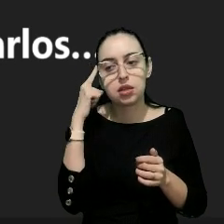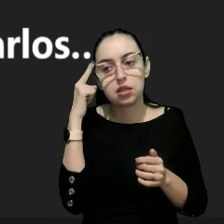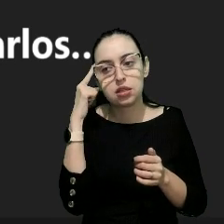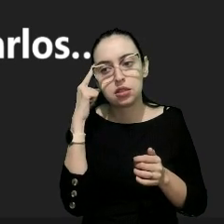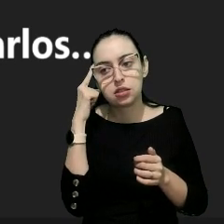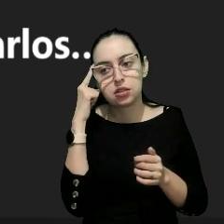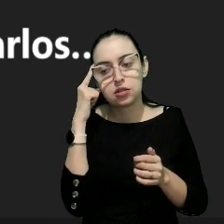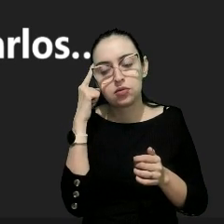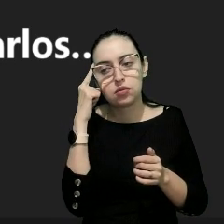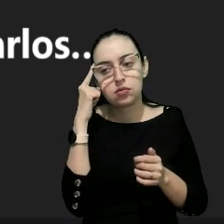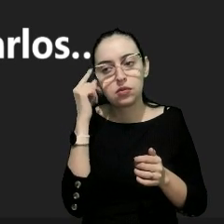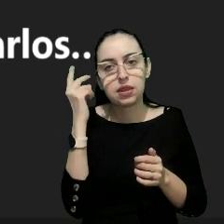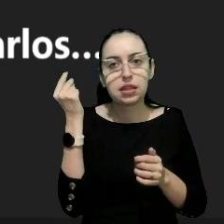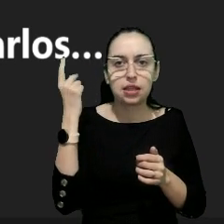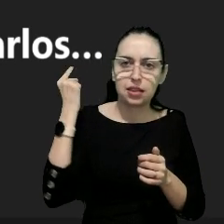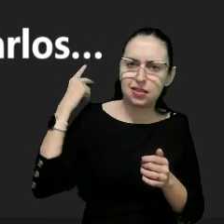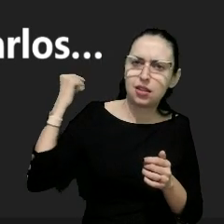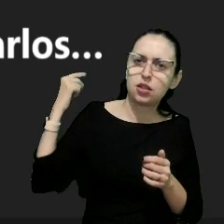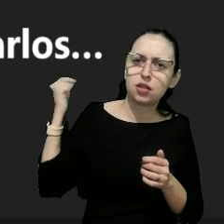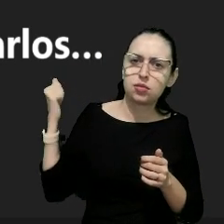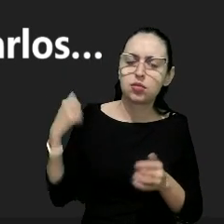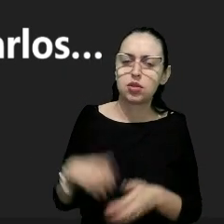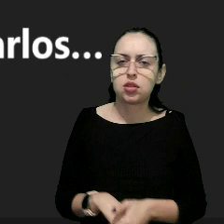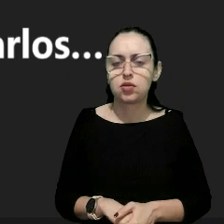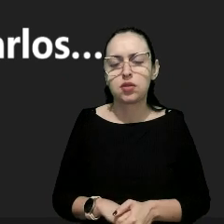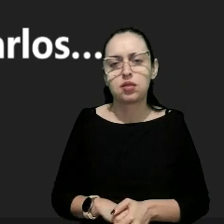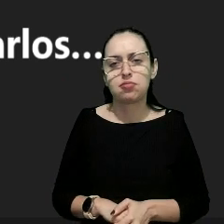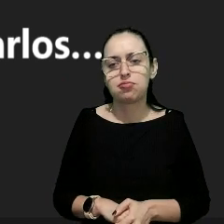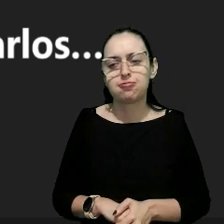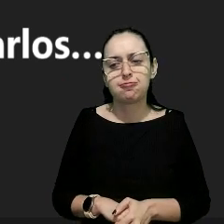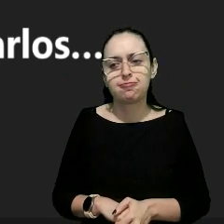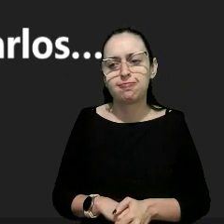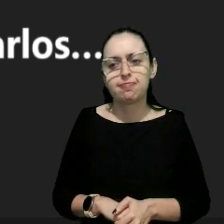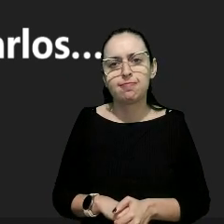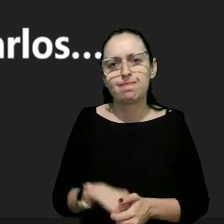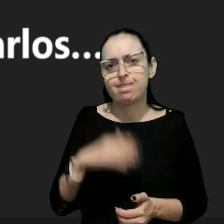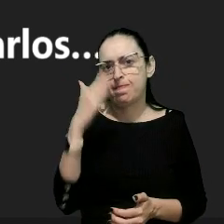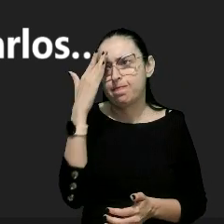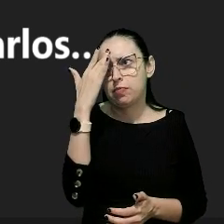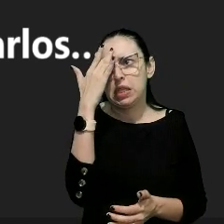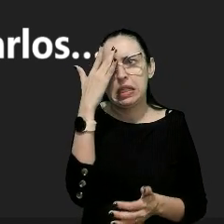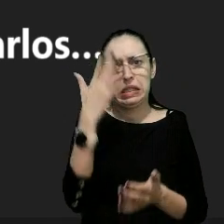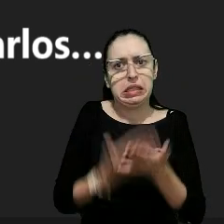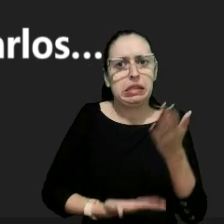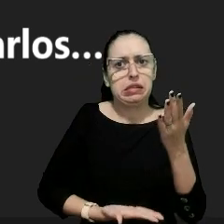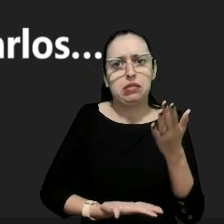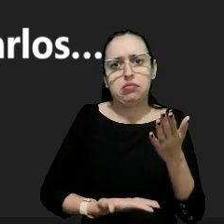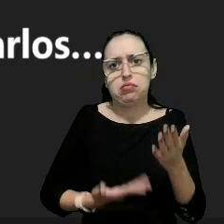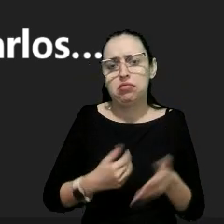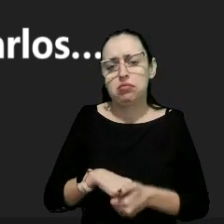hoje, ser pensada como a geração das nossas mães e avós,